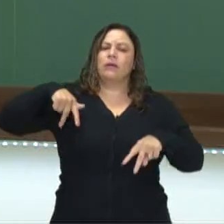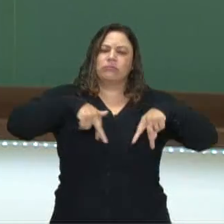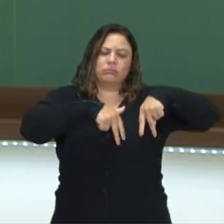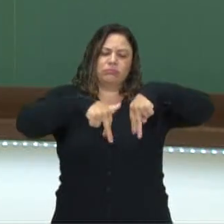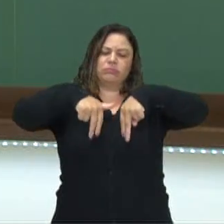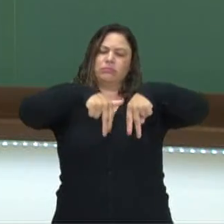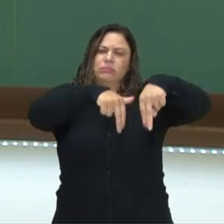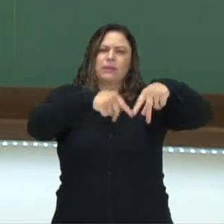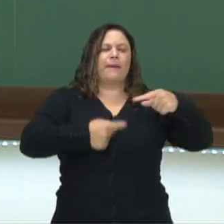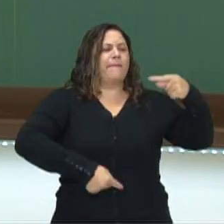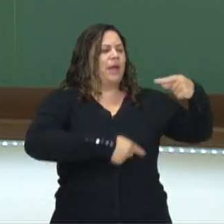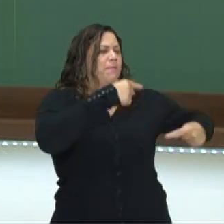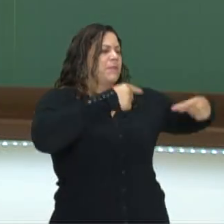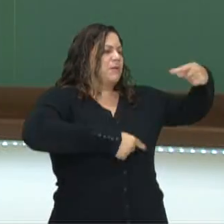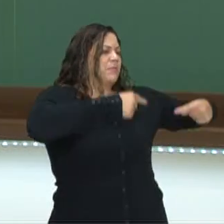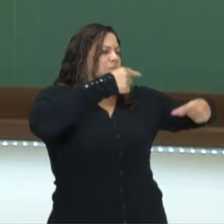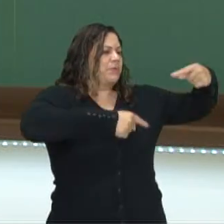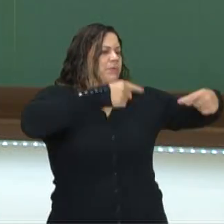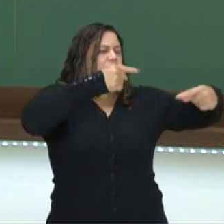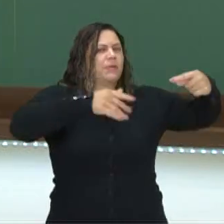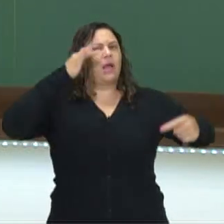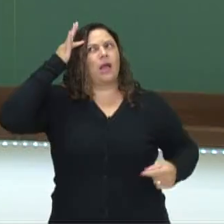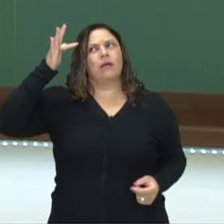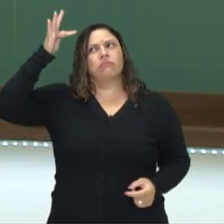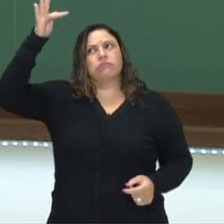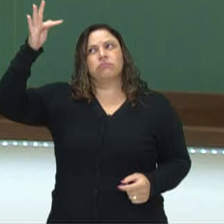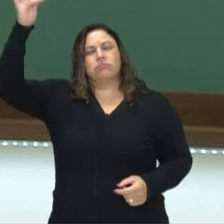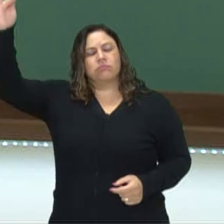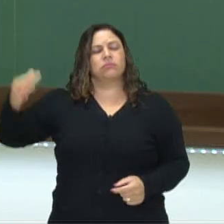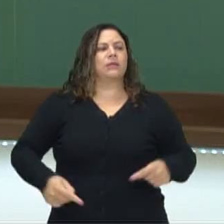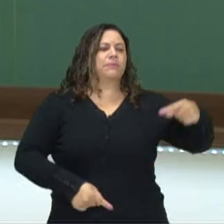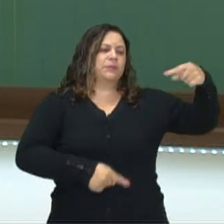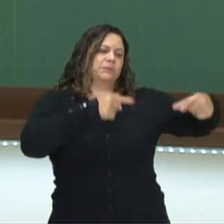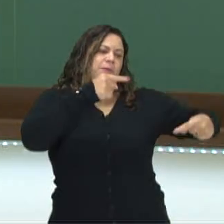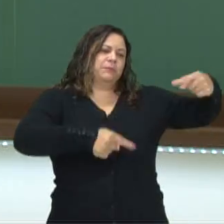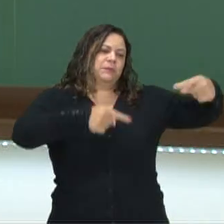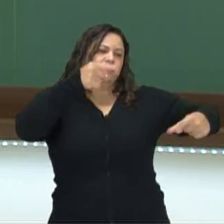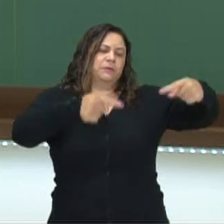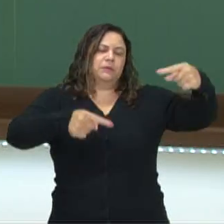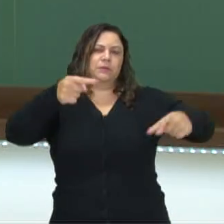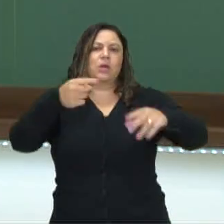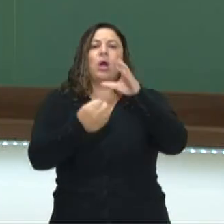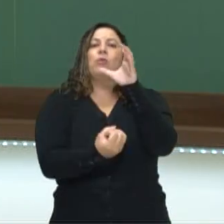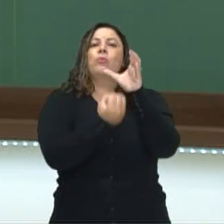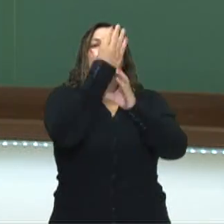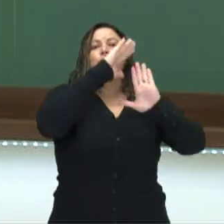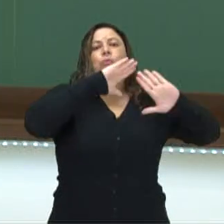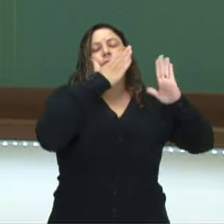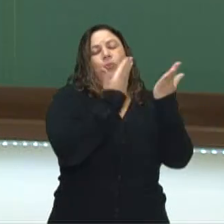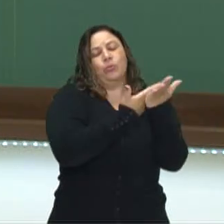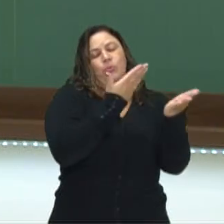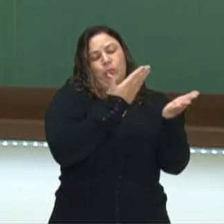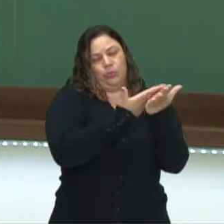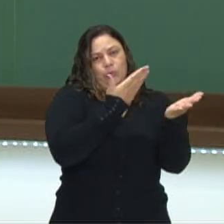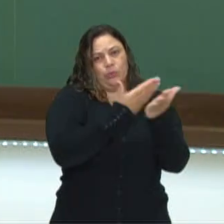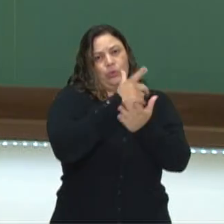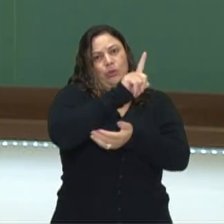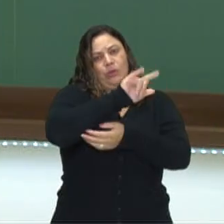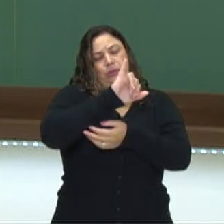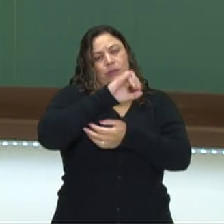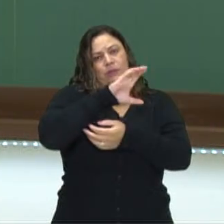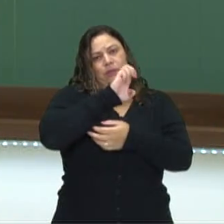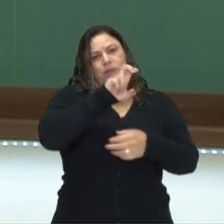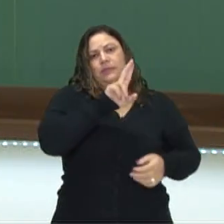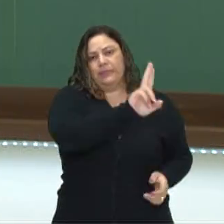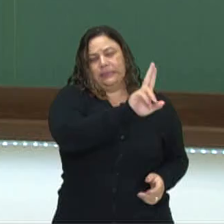enquanto discutiam filosofia. E fundou o Liceu, essa escola chamada Liceu justamente em